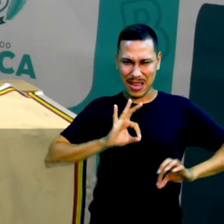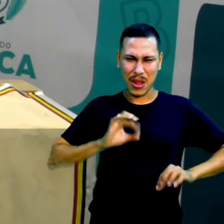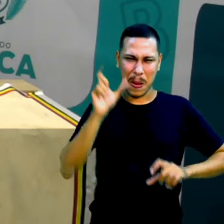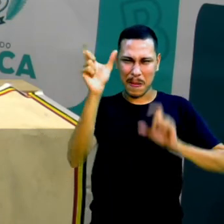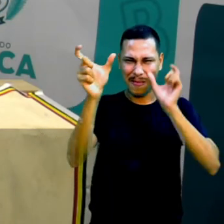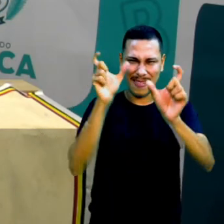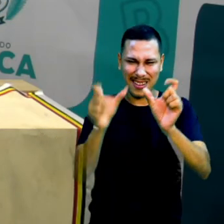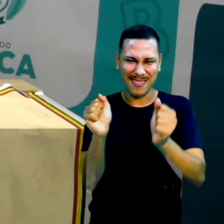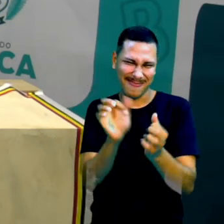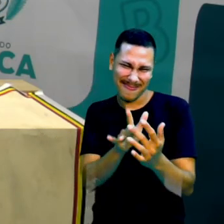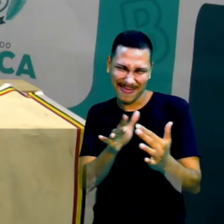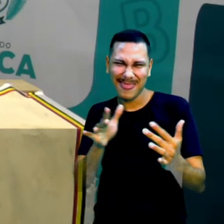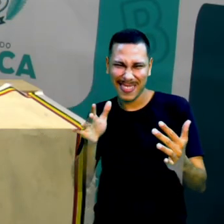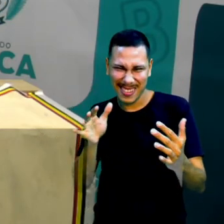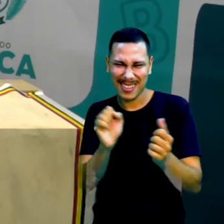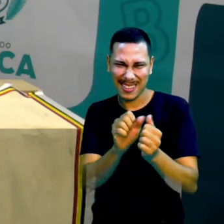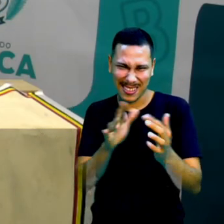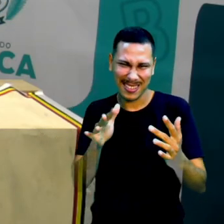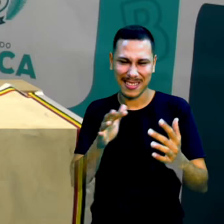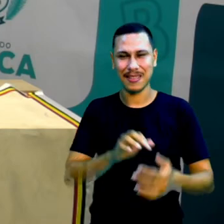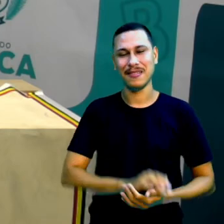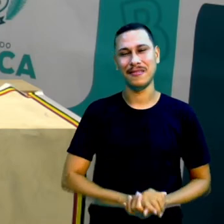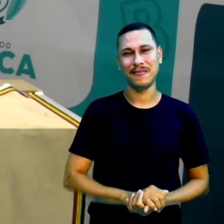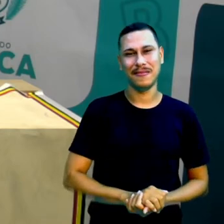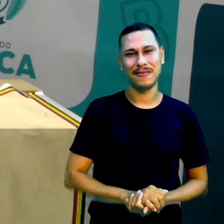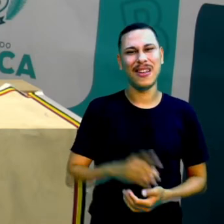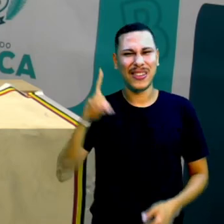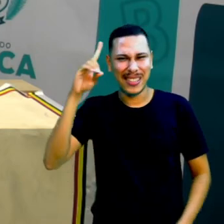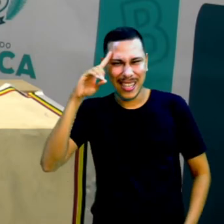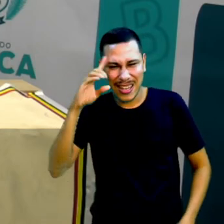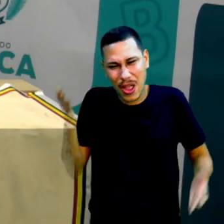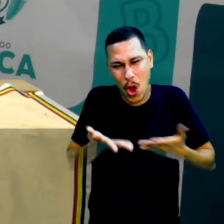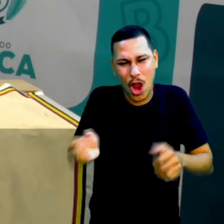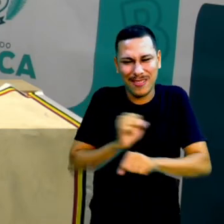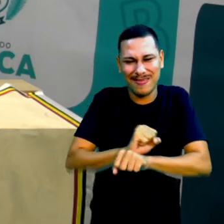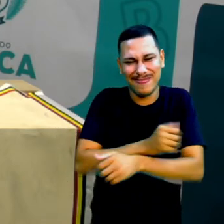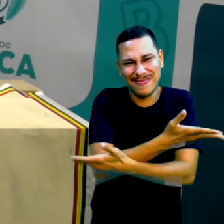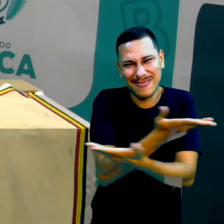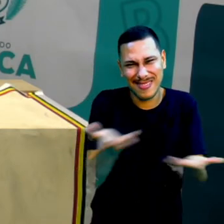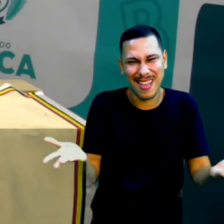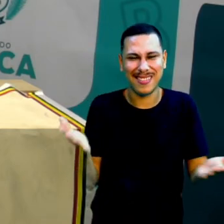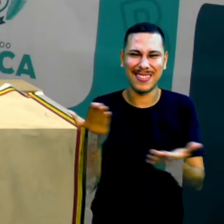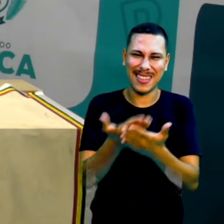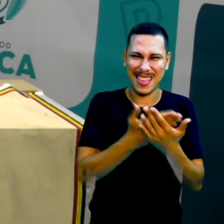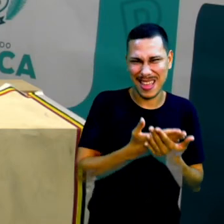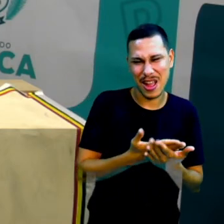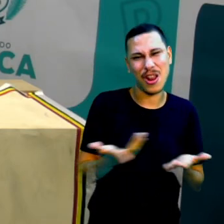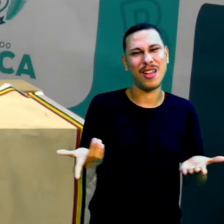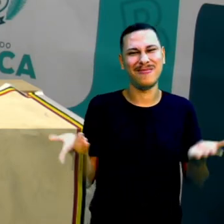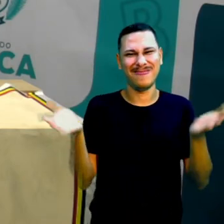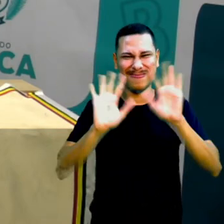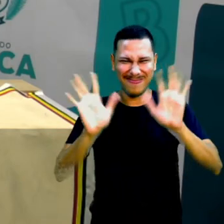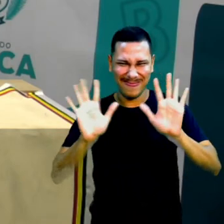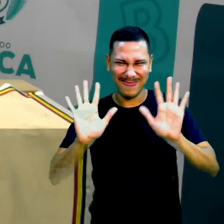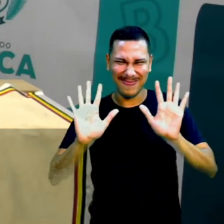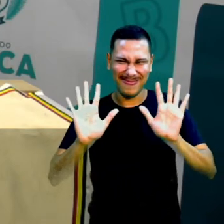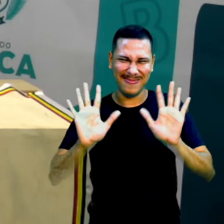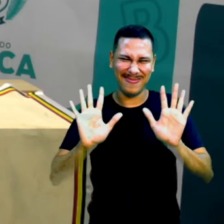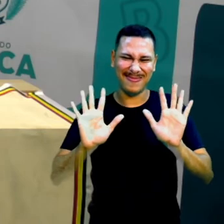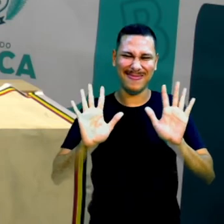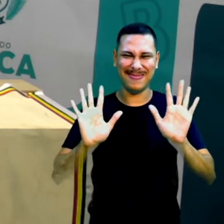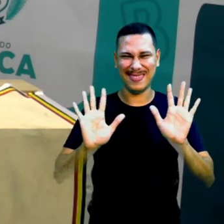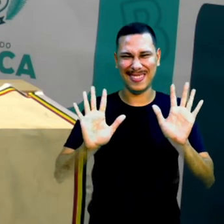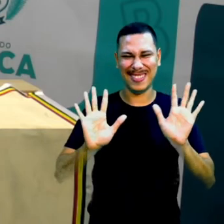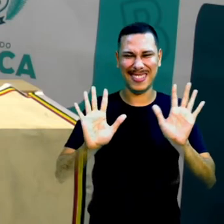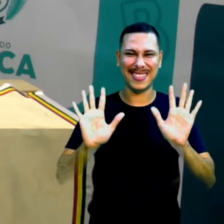palavras mágicas para o nosso dia a dia. E aí, uma aguarda vocês no TV Educa e Pojuca com mais